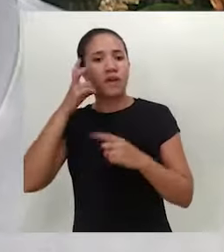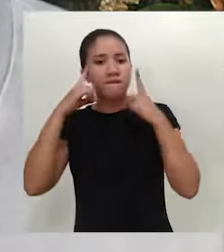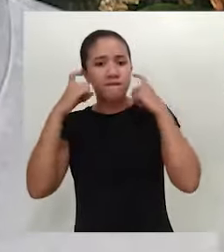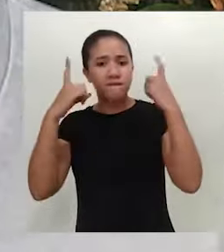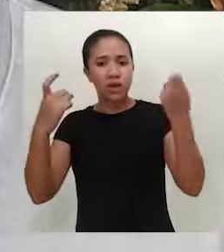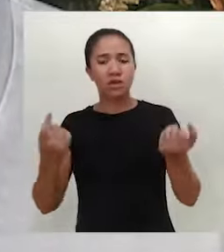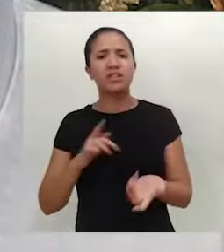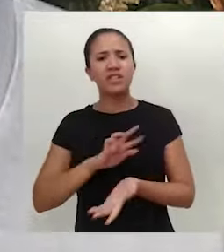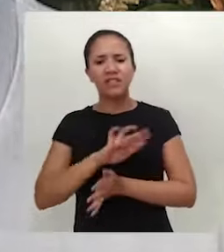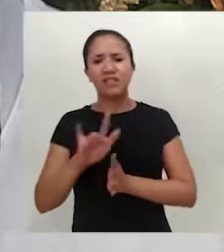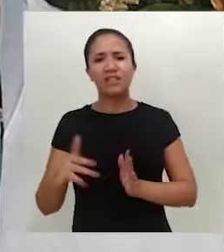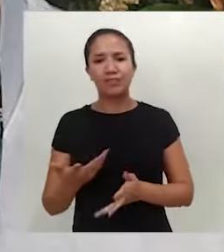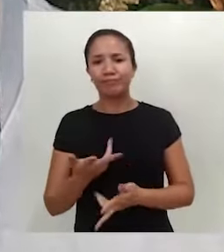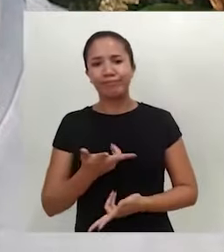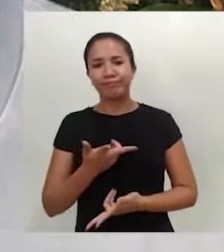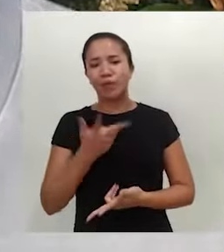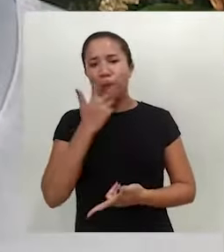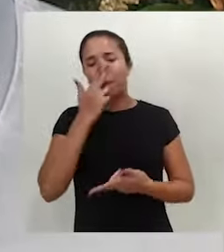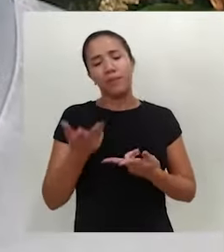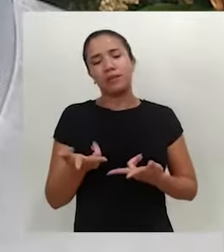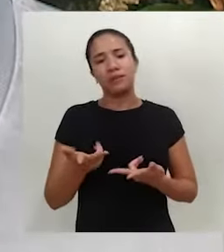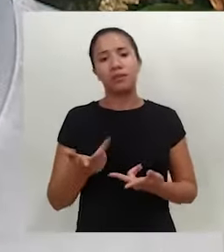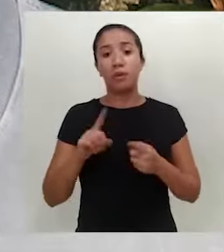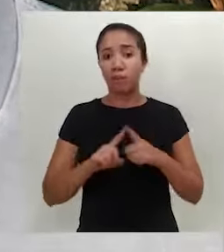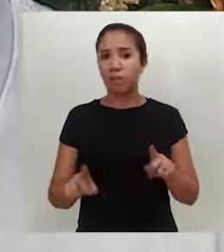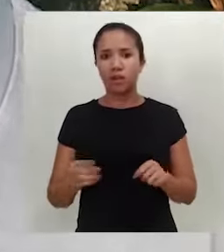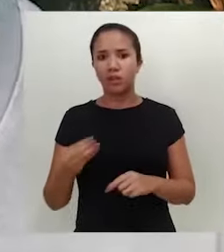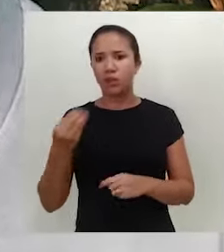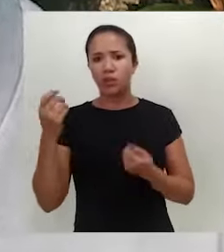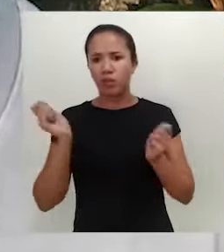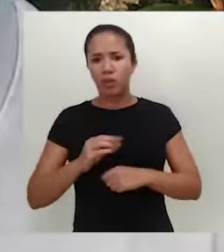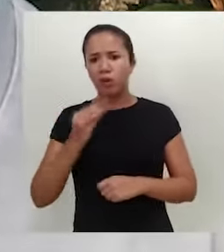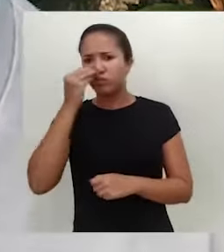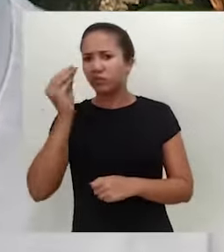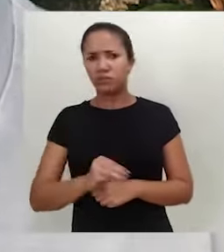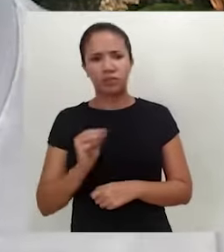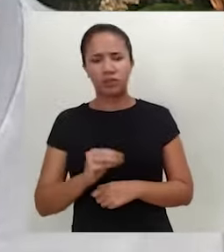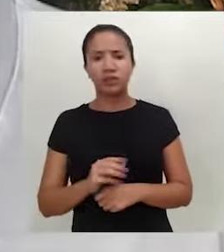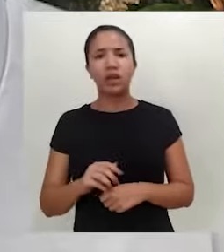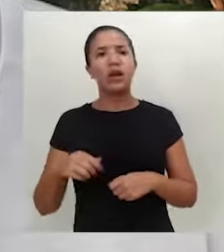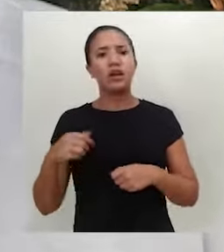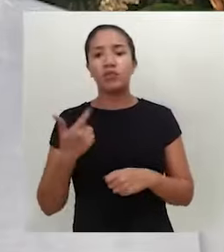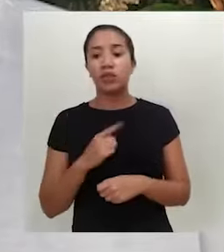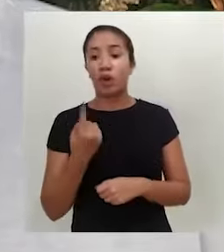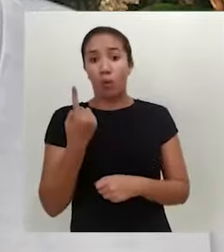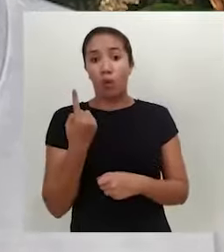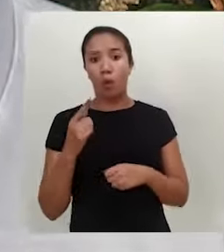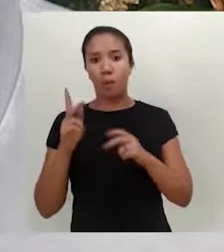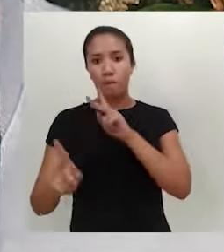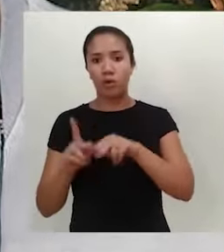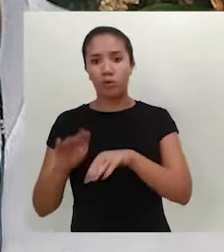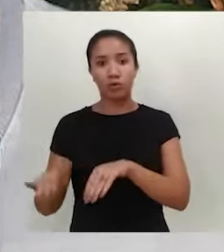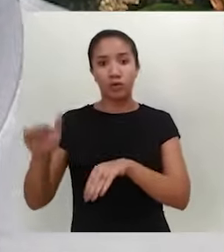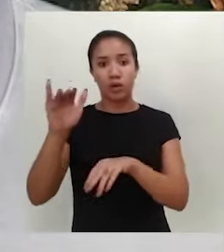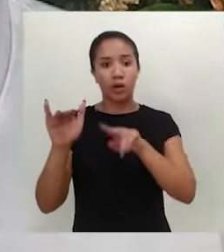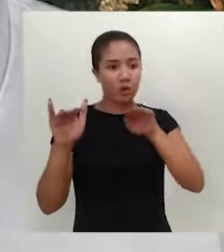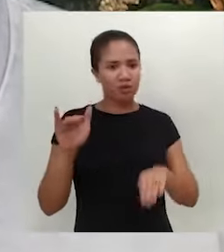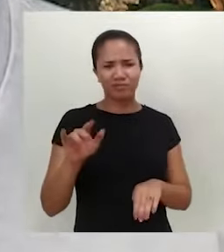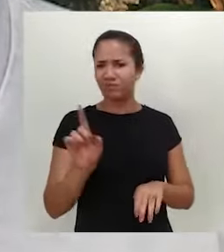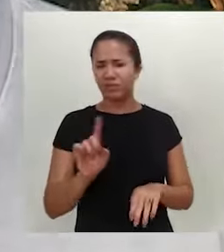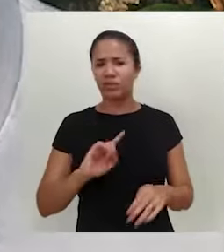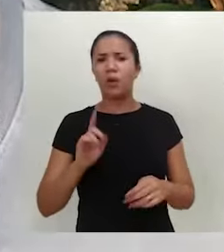é combater a violência que muitas vezes passa despercebida, mas que nem por isso deixa de ser sentida na pele da nossa gente. Não existe um povo superior